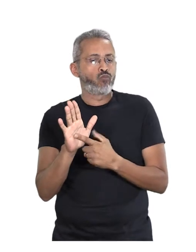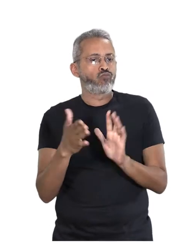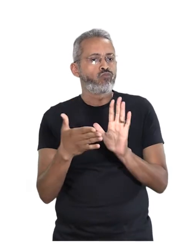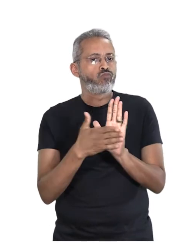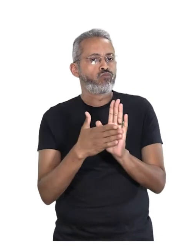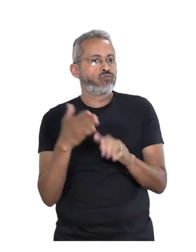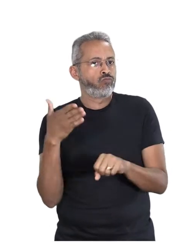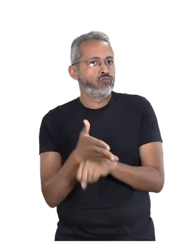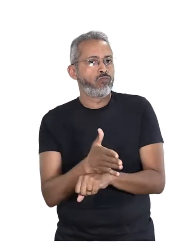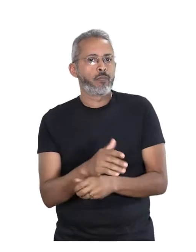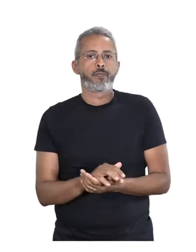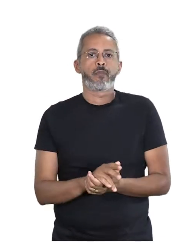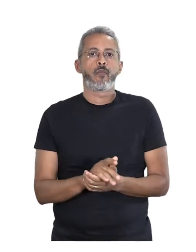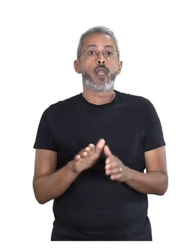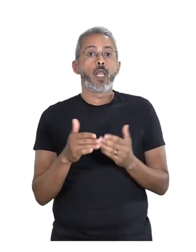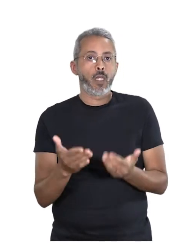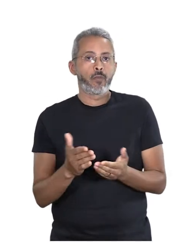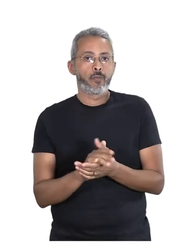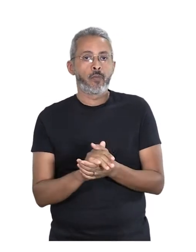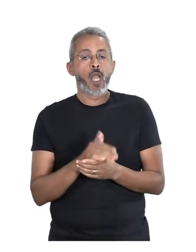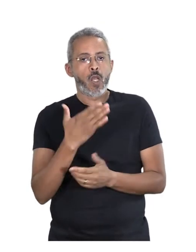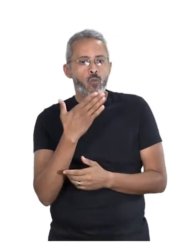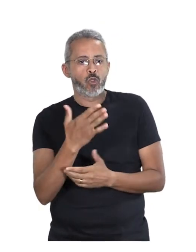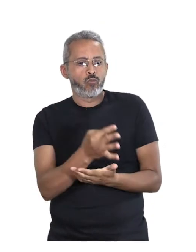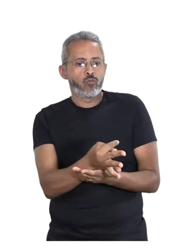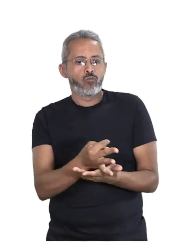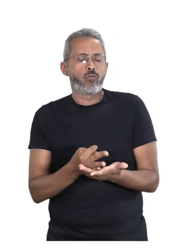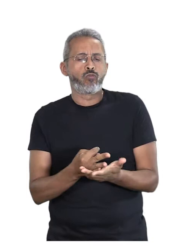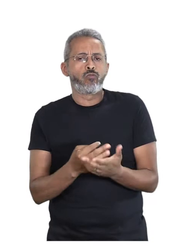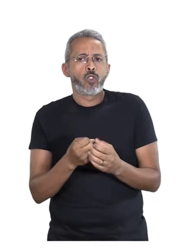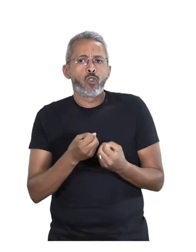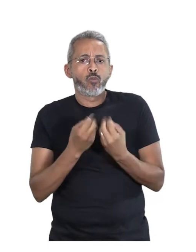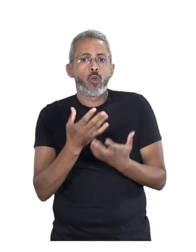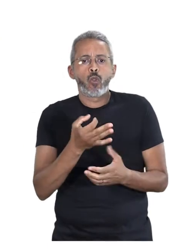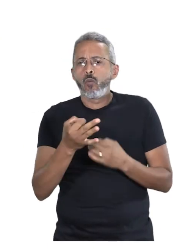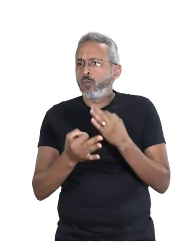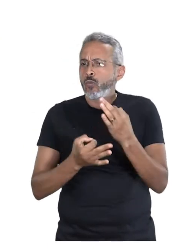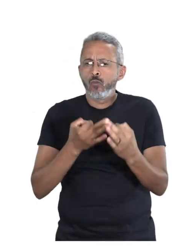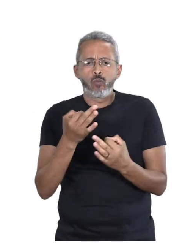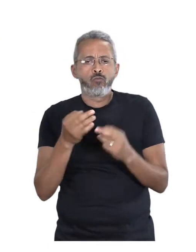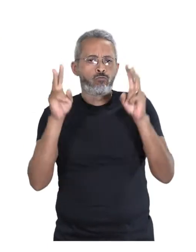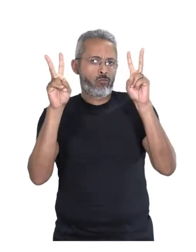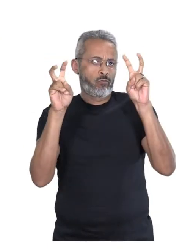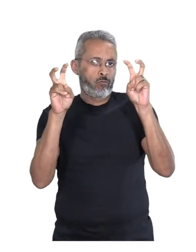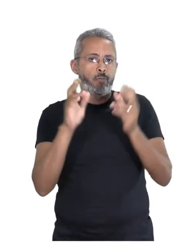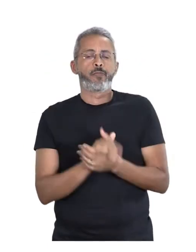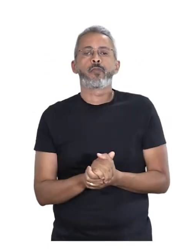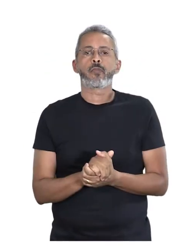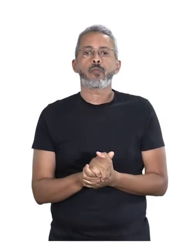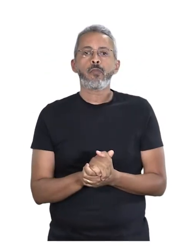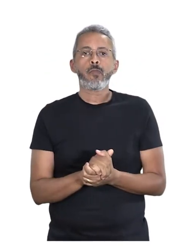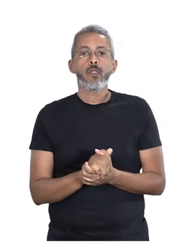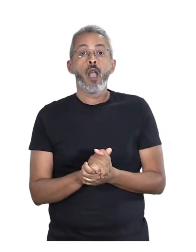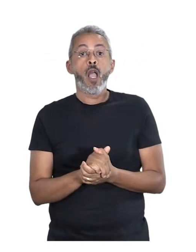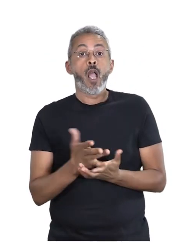propostas de intervenção. Pois bem, é o tipo de texto que expõe uma opinião sobre determinado assunto ou tema